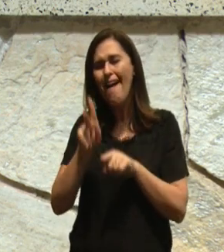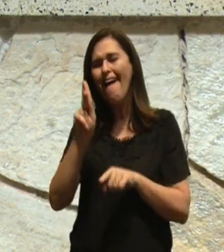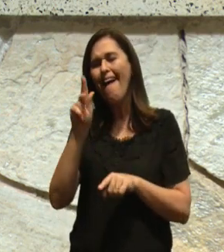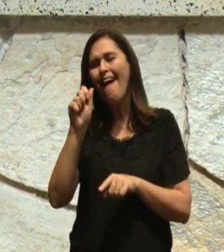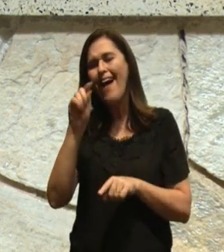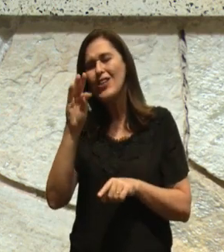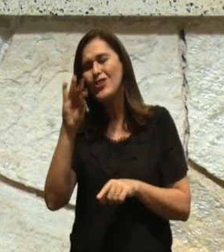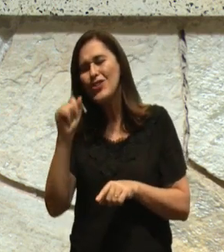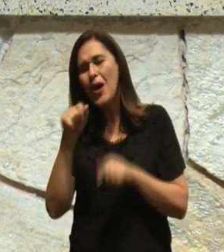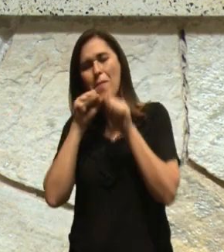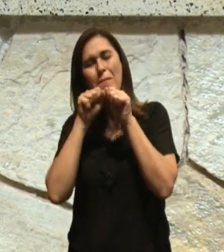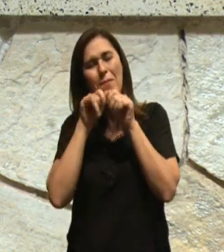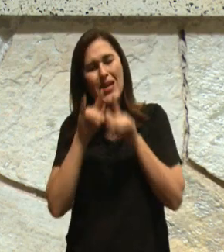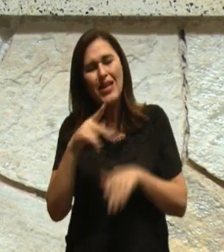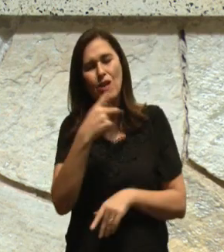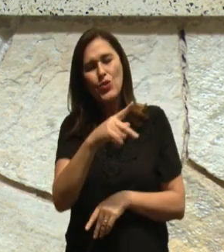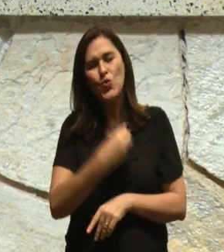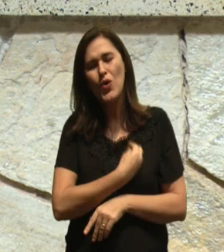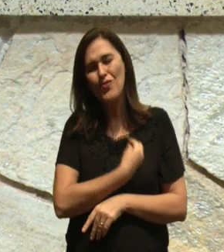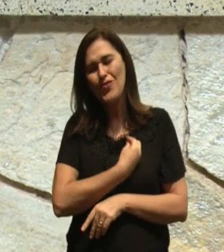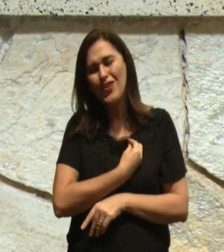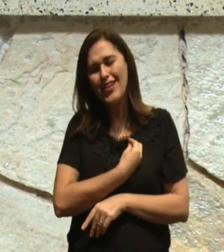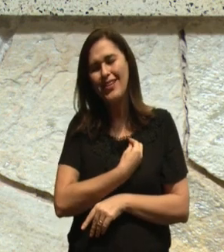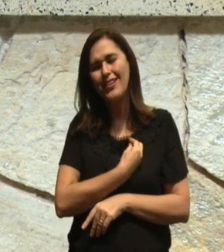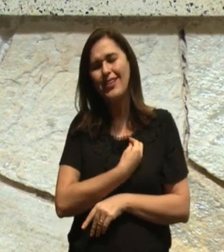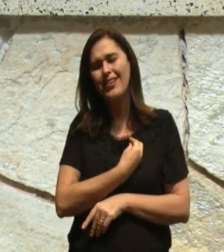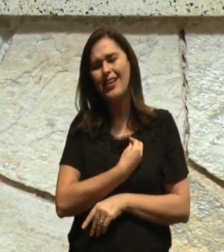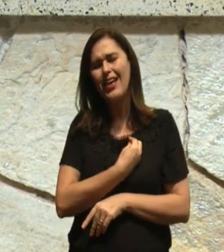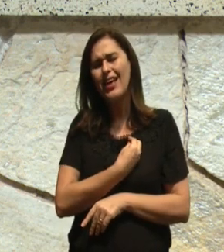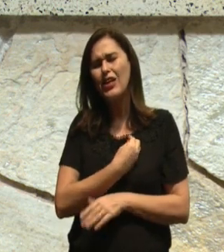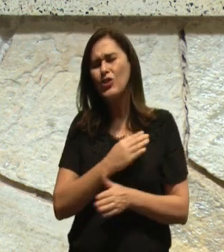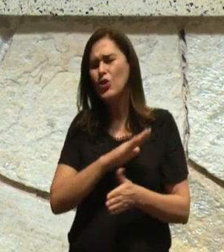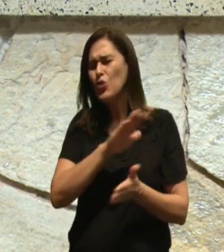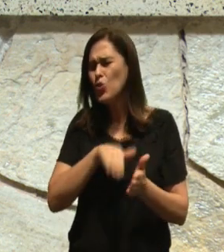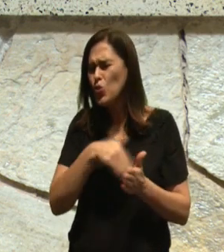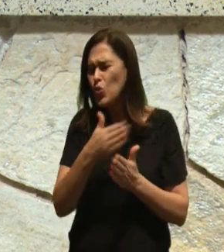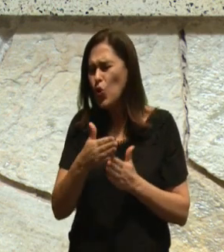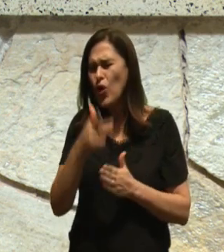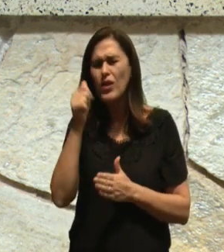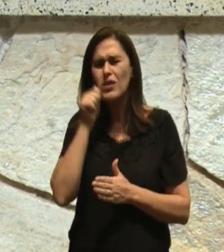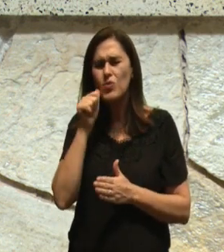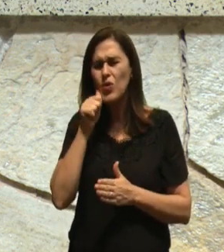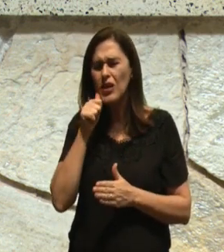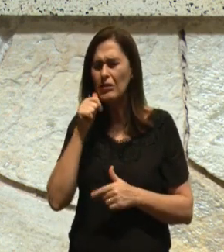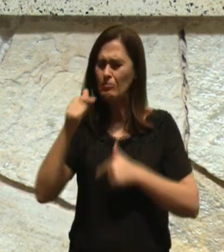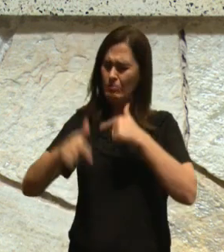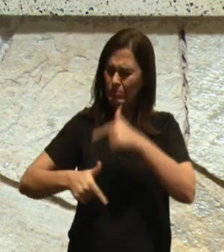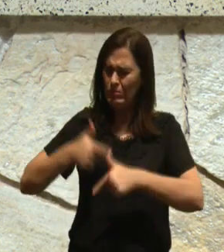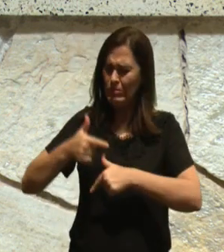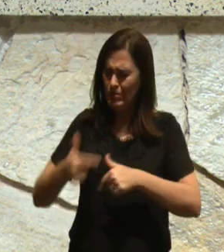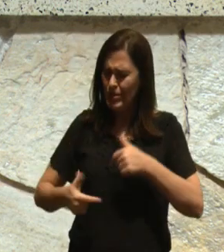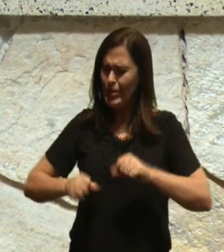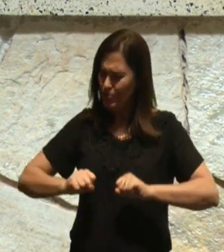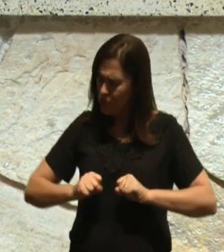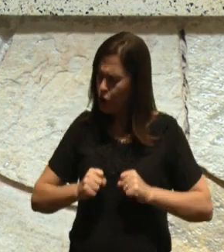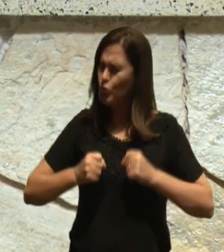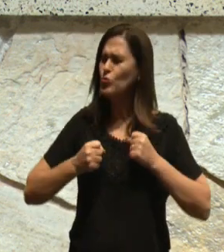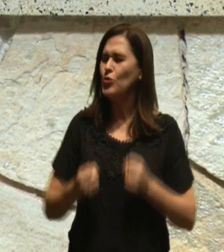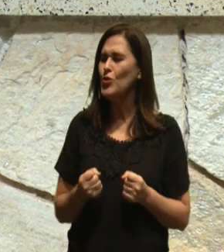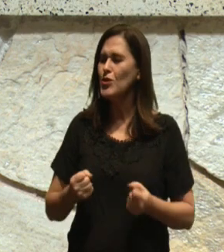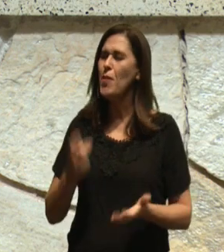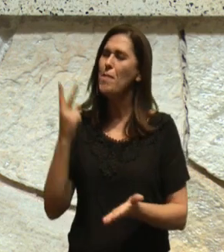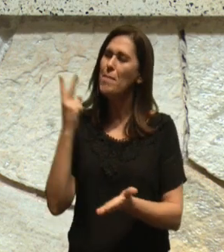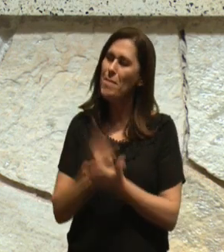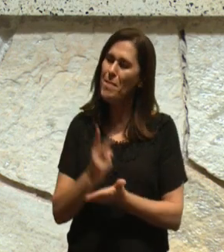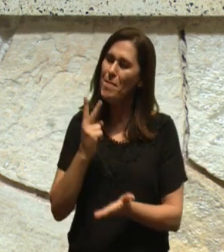esteja abençoando a vida destas senhoras, que tem, Senhor Deus, atuado de forma intensa, ó Pai, mesmo